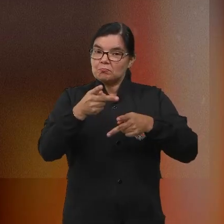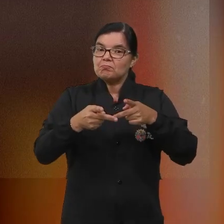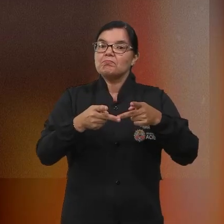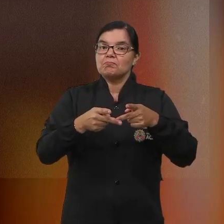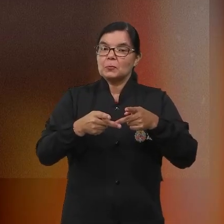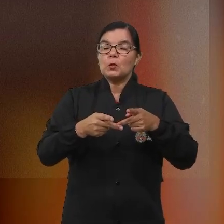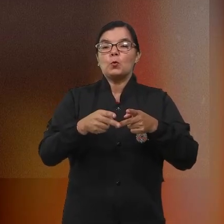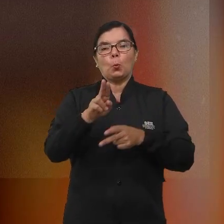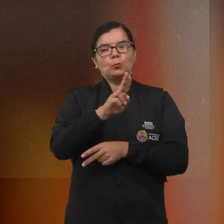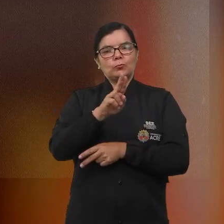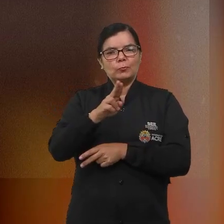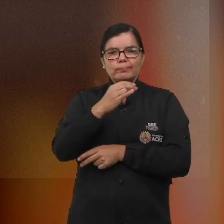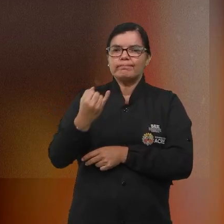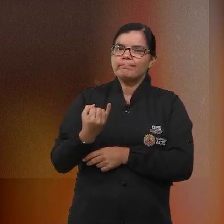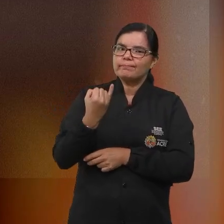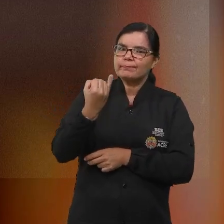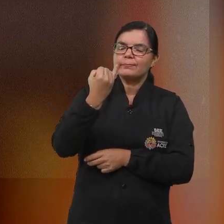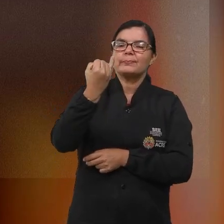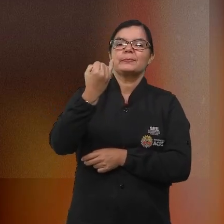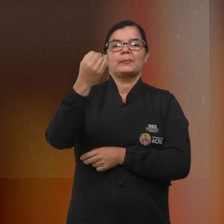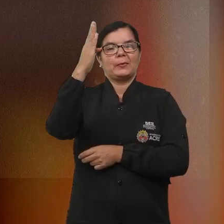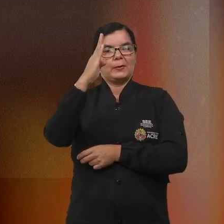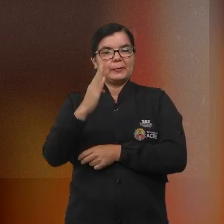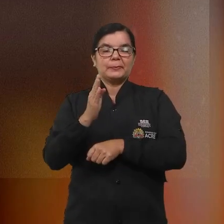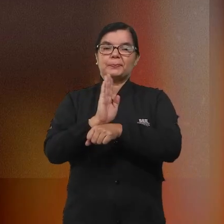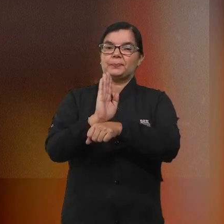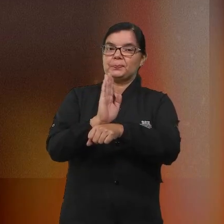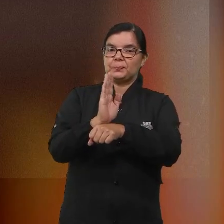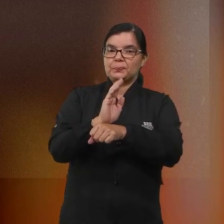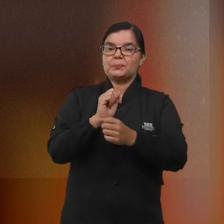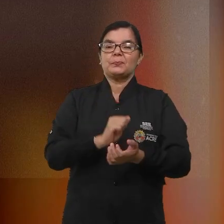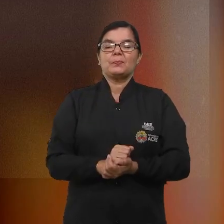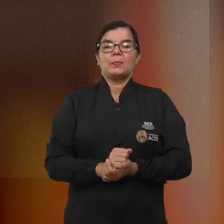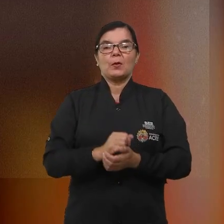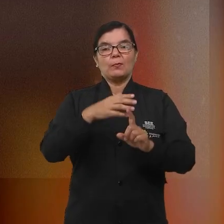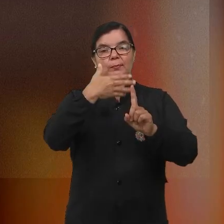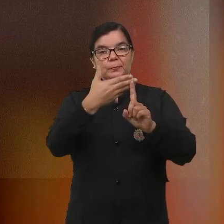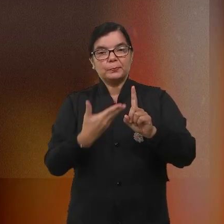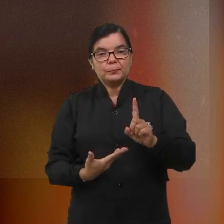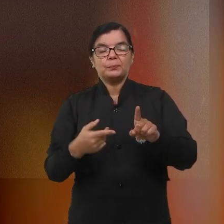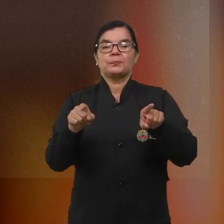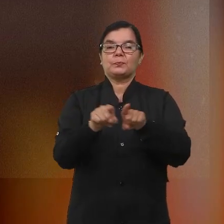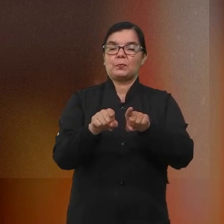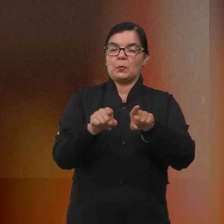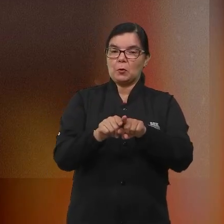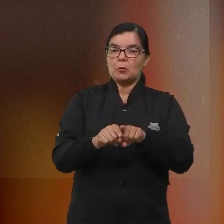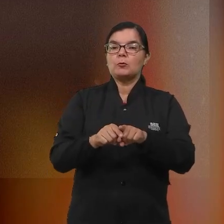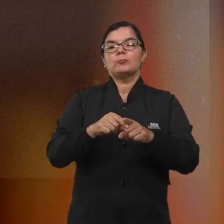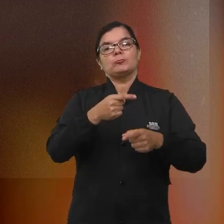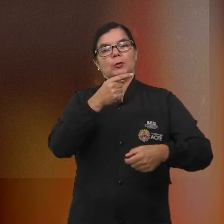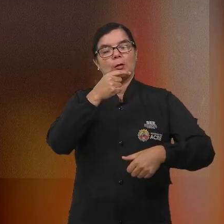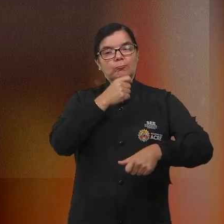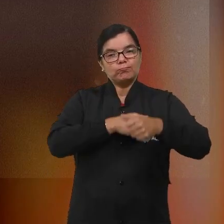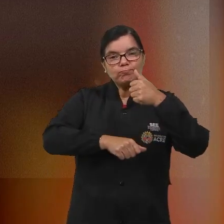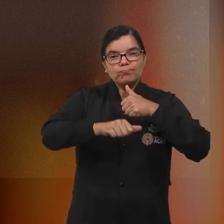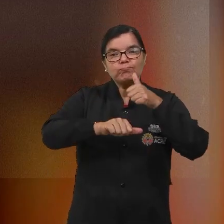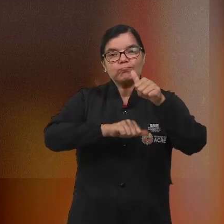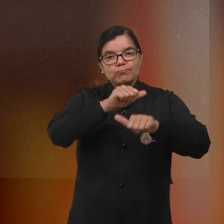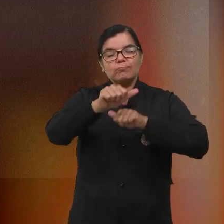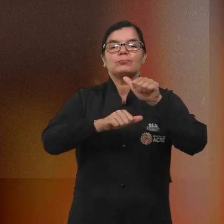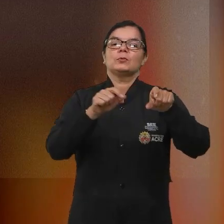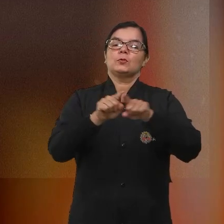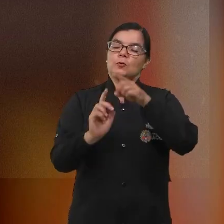maiores nomes da história do cinema brasileiro. Então ele foi reverenciado como um gênio revolucionário, foi um